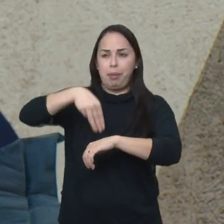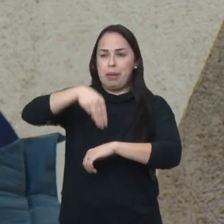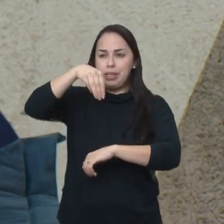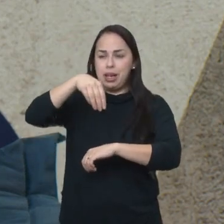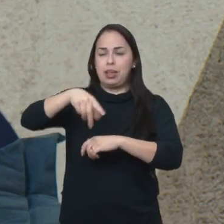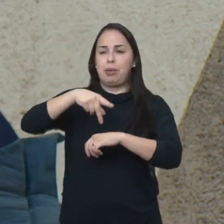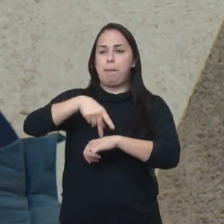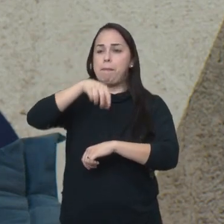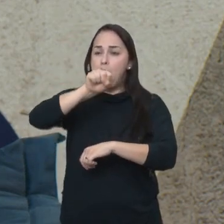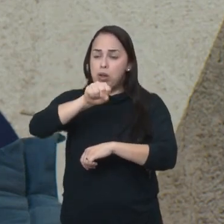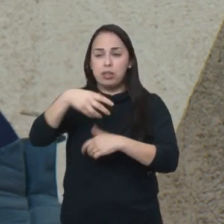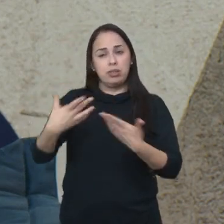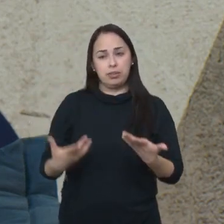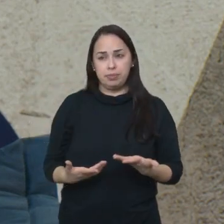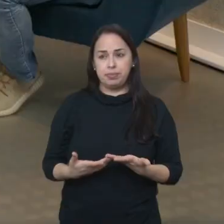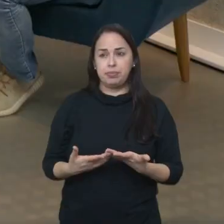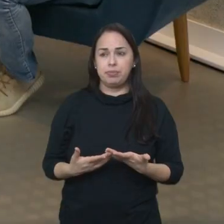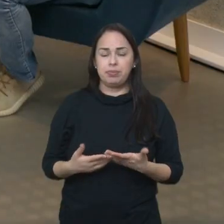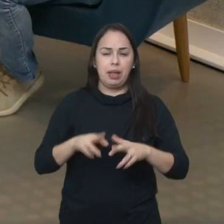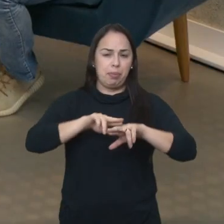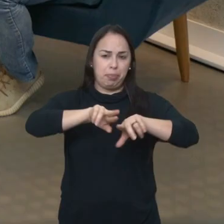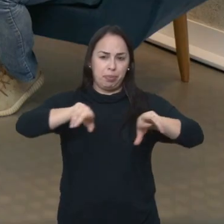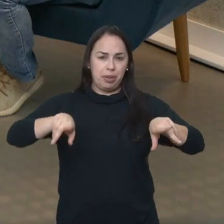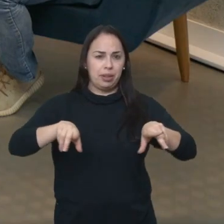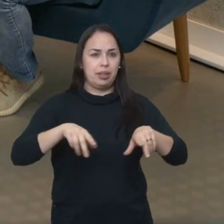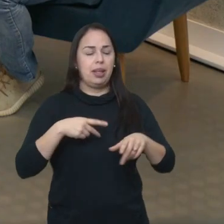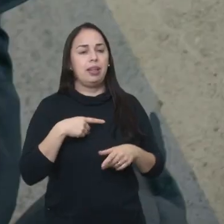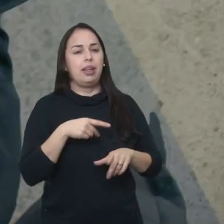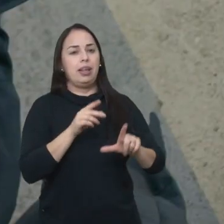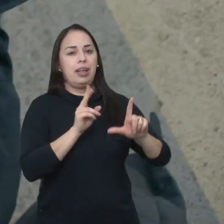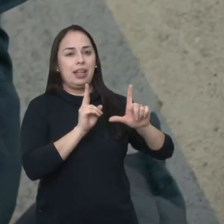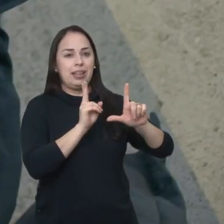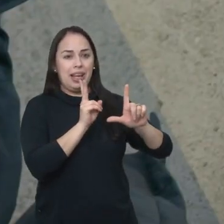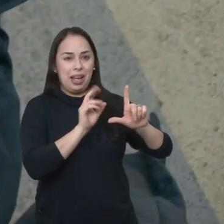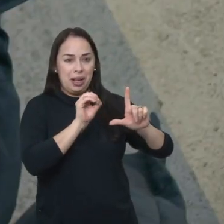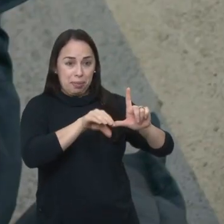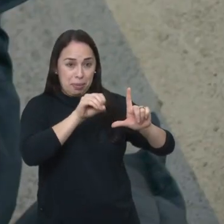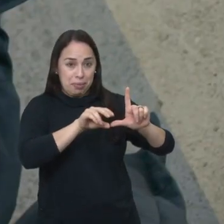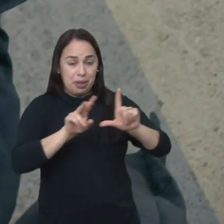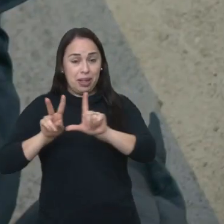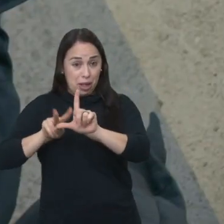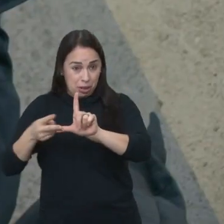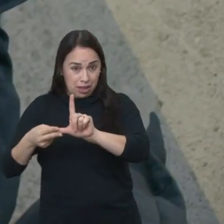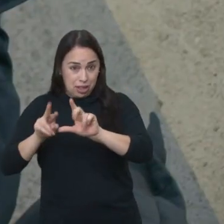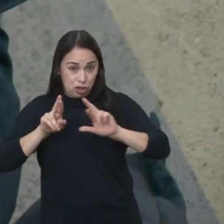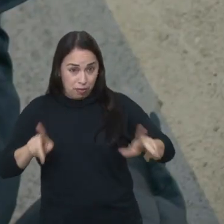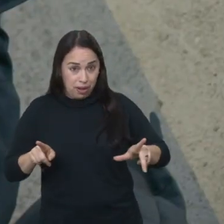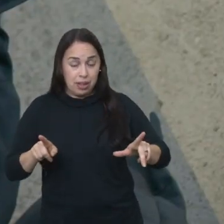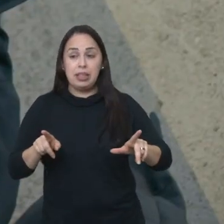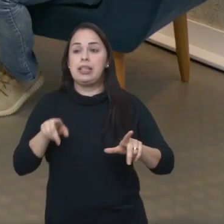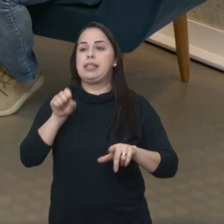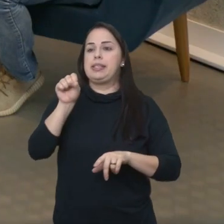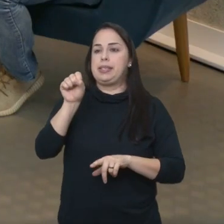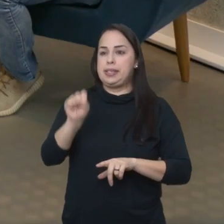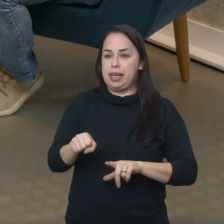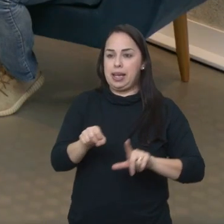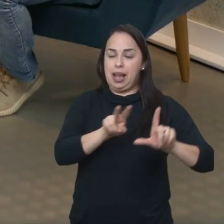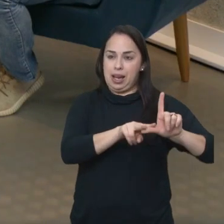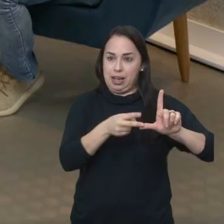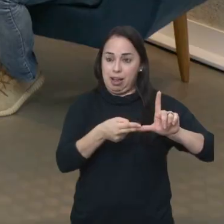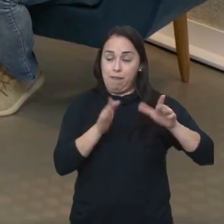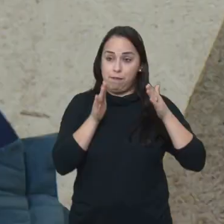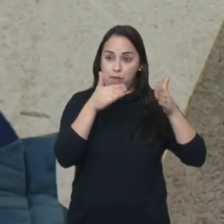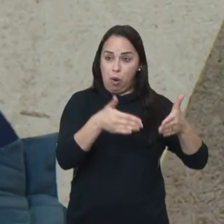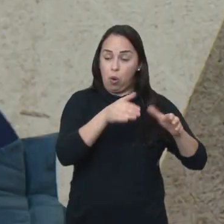mestrado, doutorado, pós-doutorado. E tem uma diferença entre licenciatura e o bacharelado, né? Sim, a licenciatura